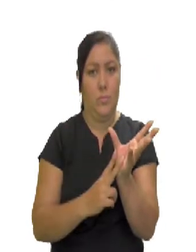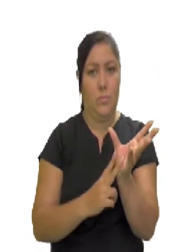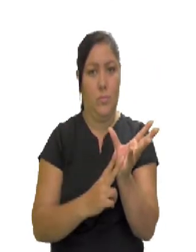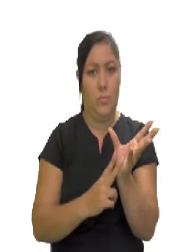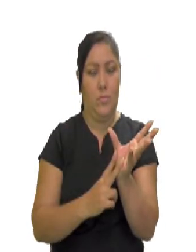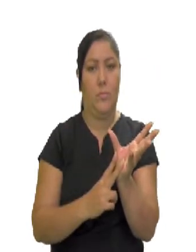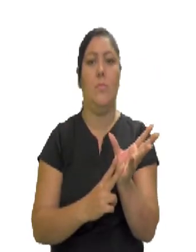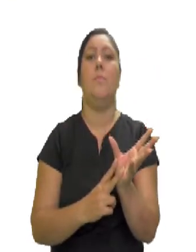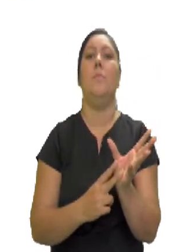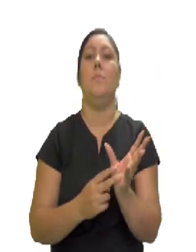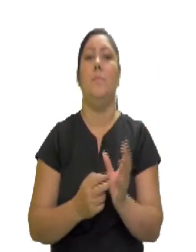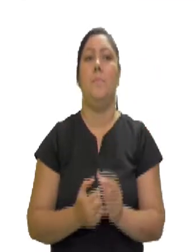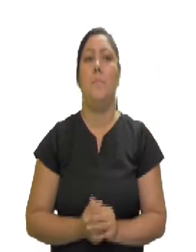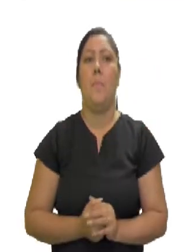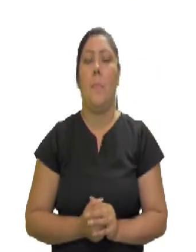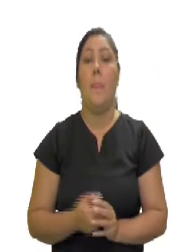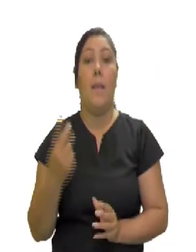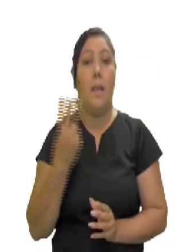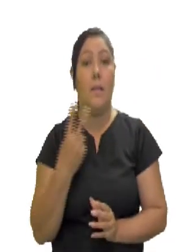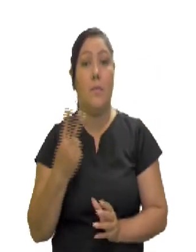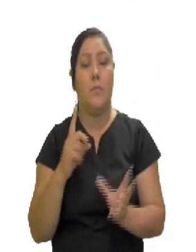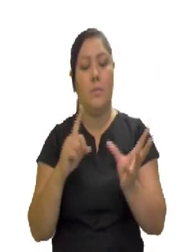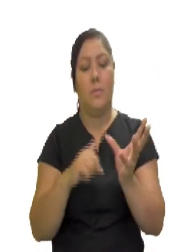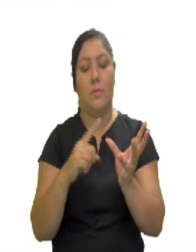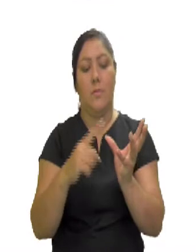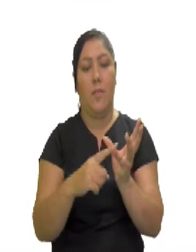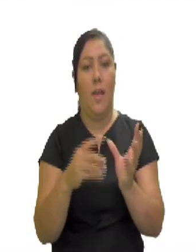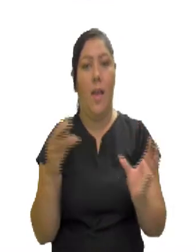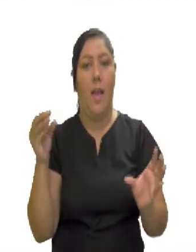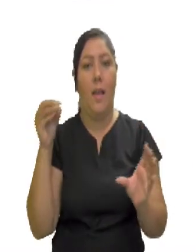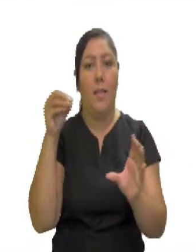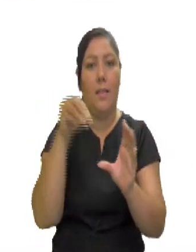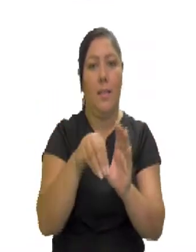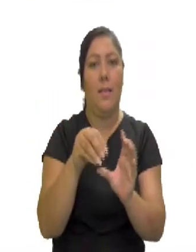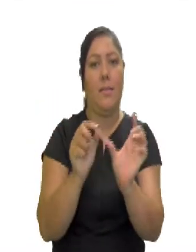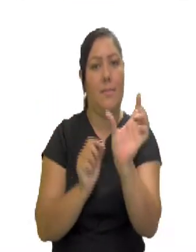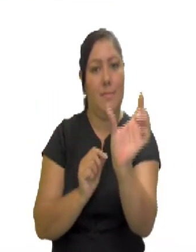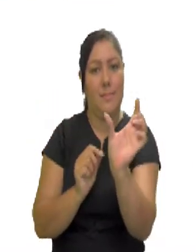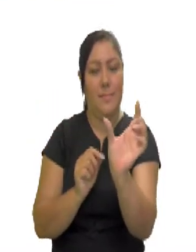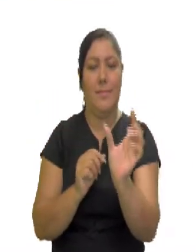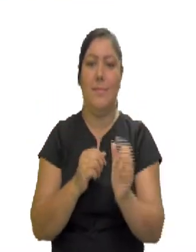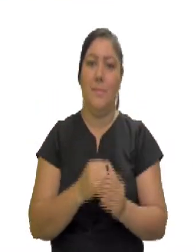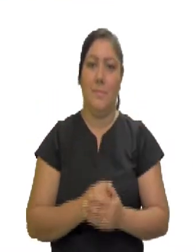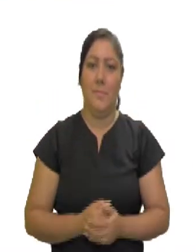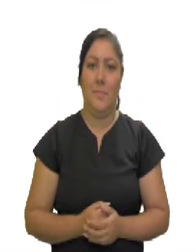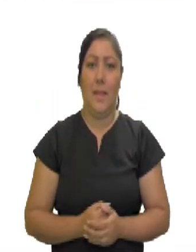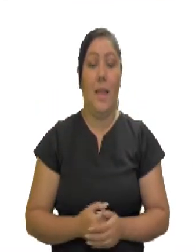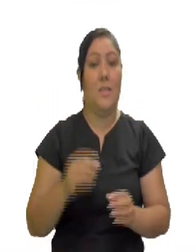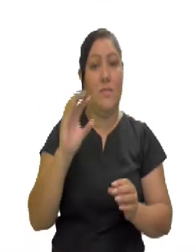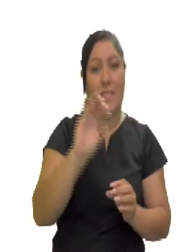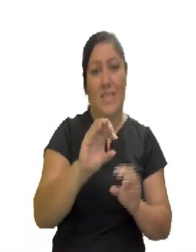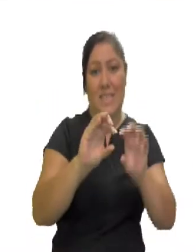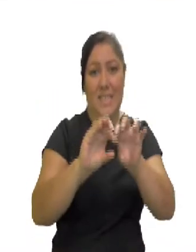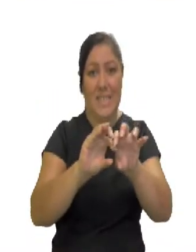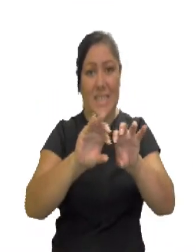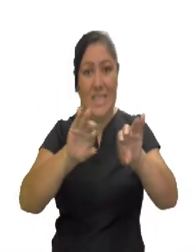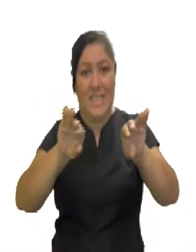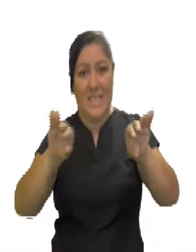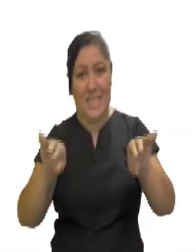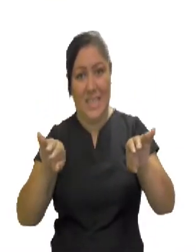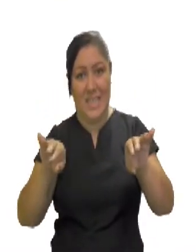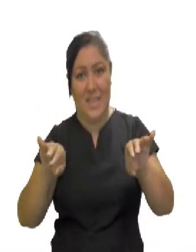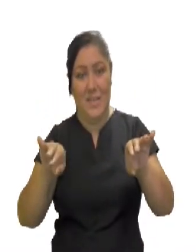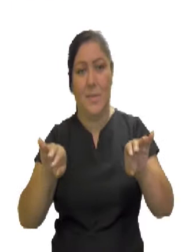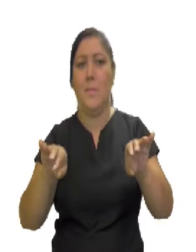mesma sílaba. Que quando você separa aquela palavra, as vogais permanecem juntas na mesma sílaba. Por